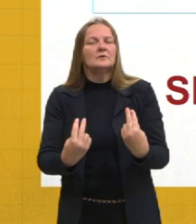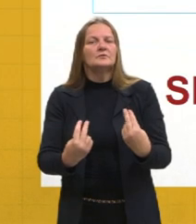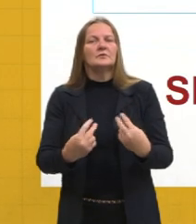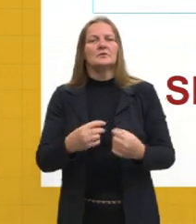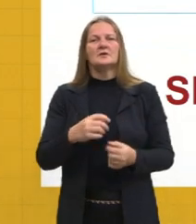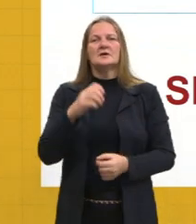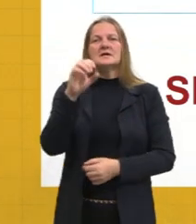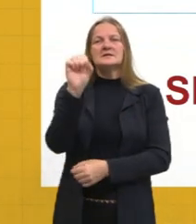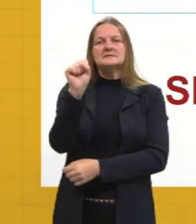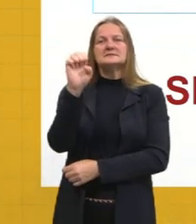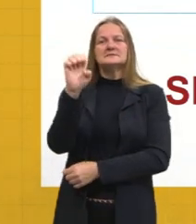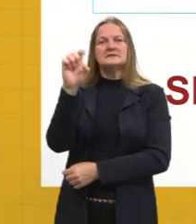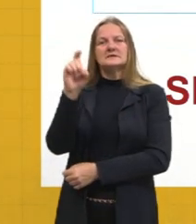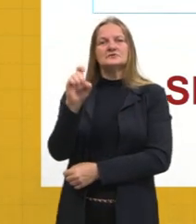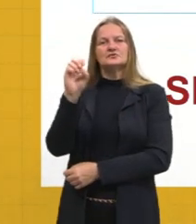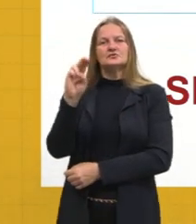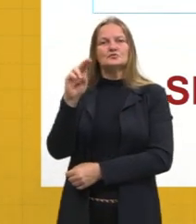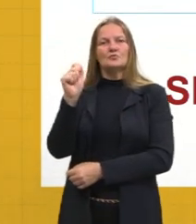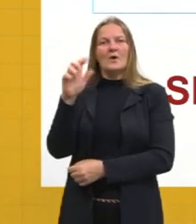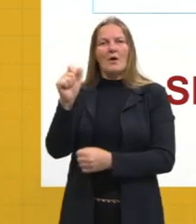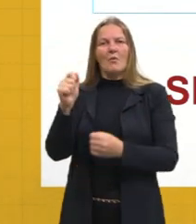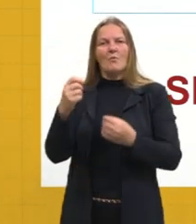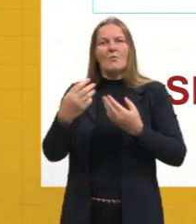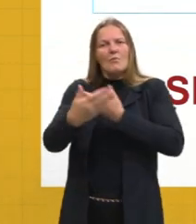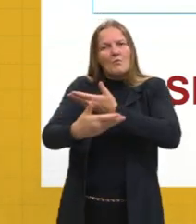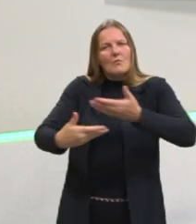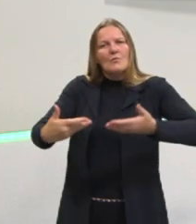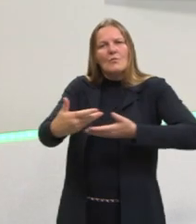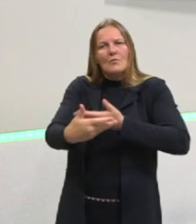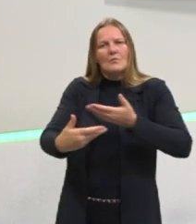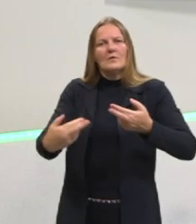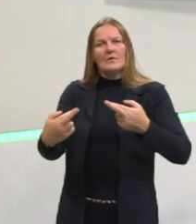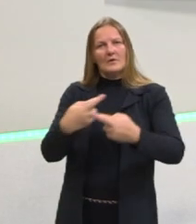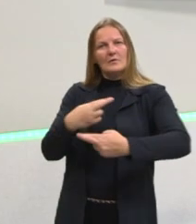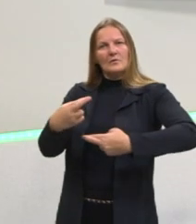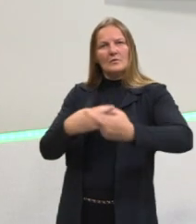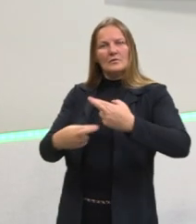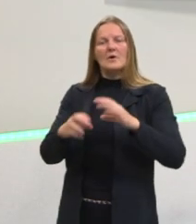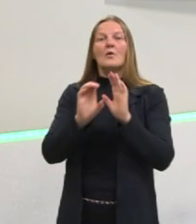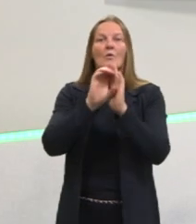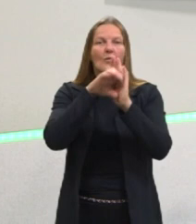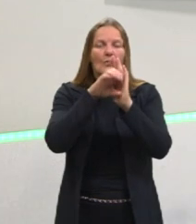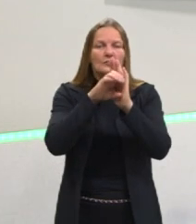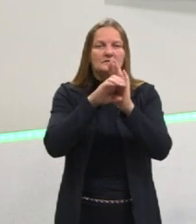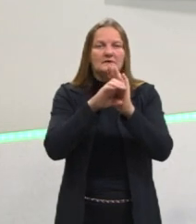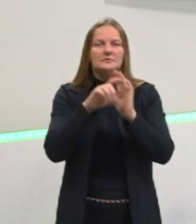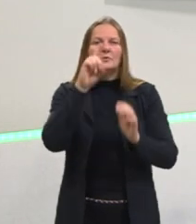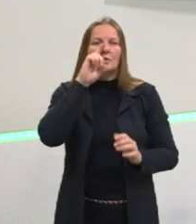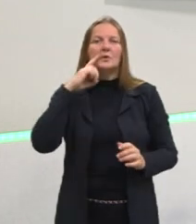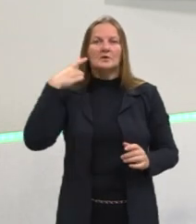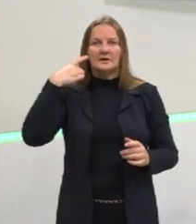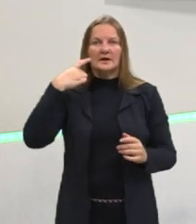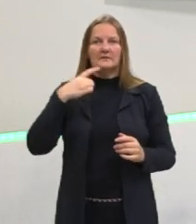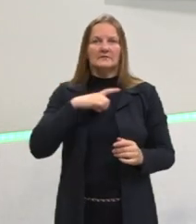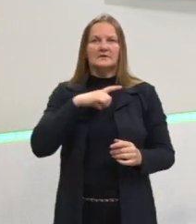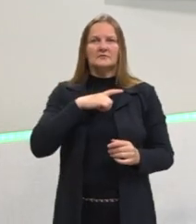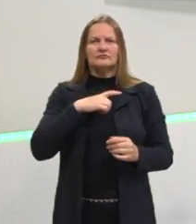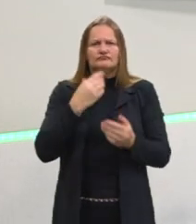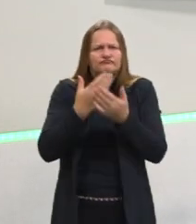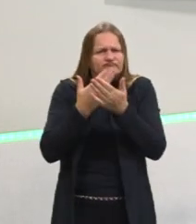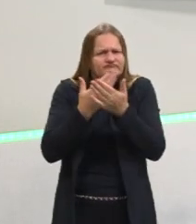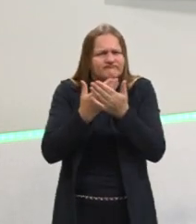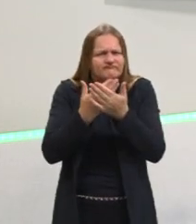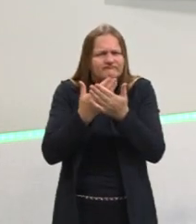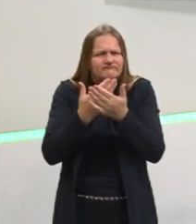sexual desculpa ambos os conceitos foram foram sondados por Darwin Charles Darwin